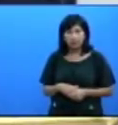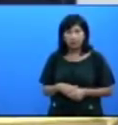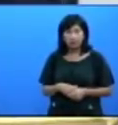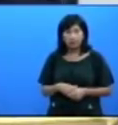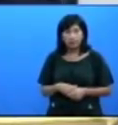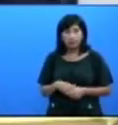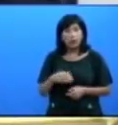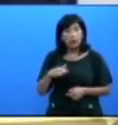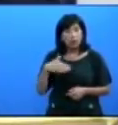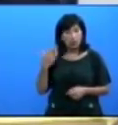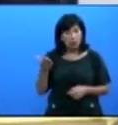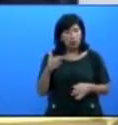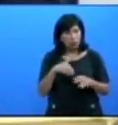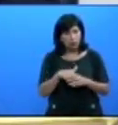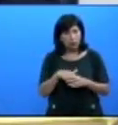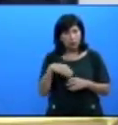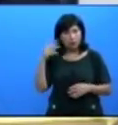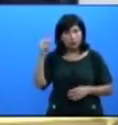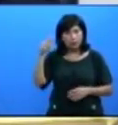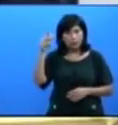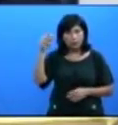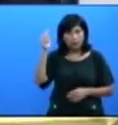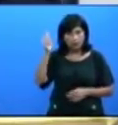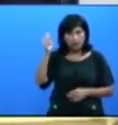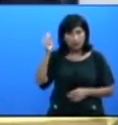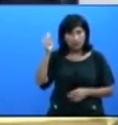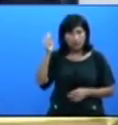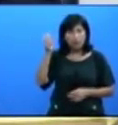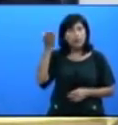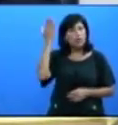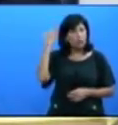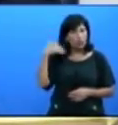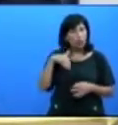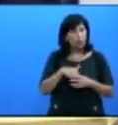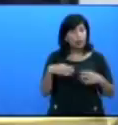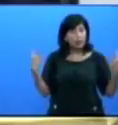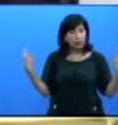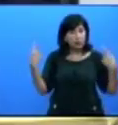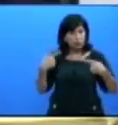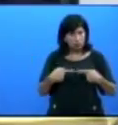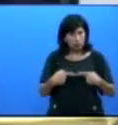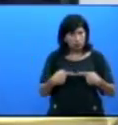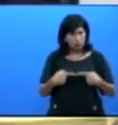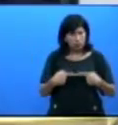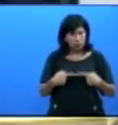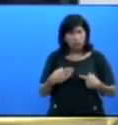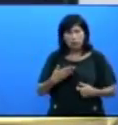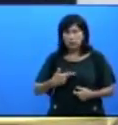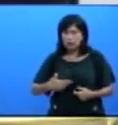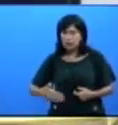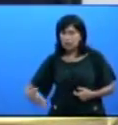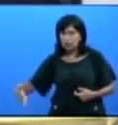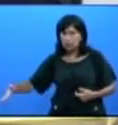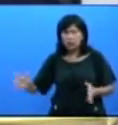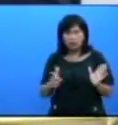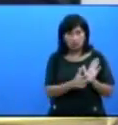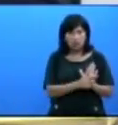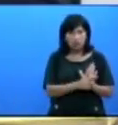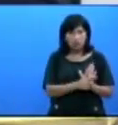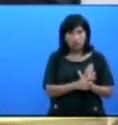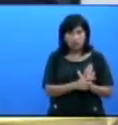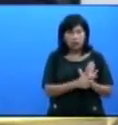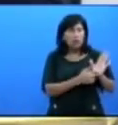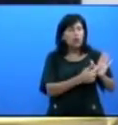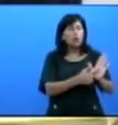votamos aqui o PPA, eu votei contra as emendas. Apresentei minha